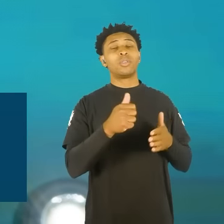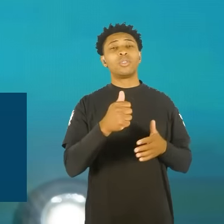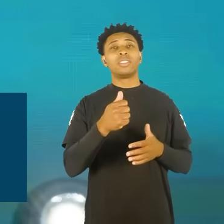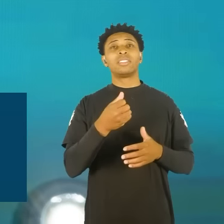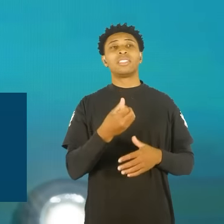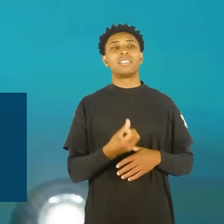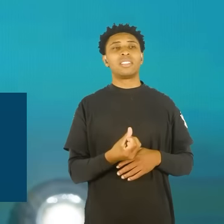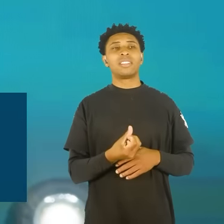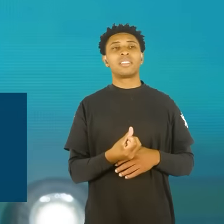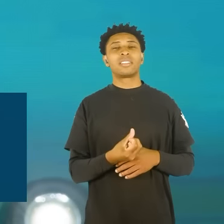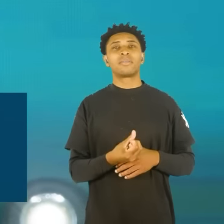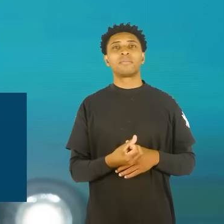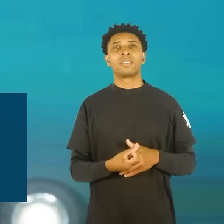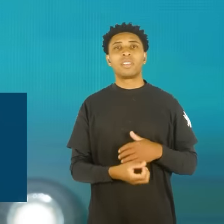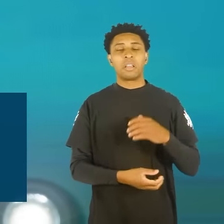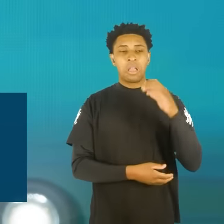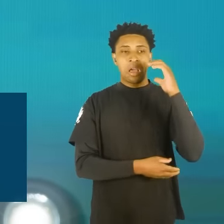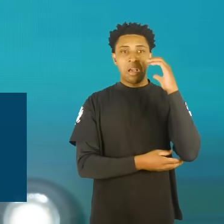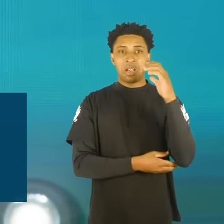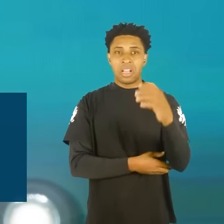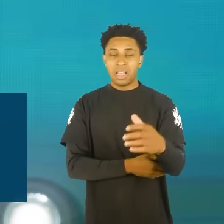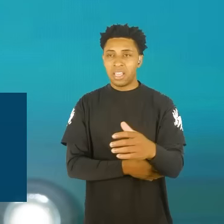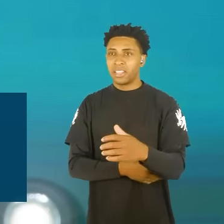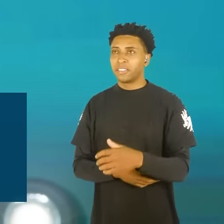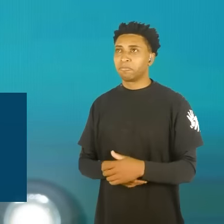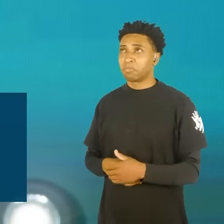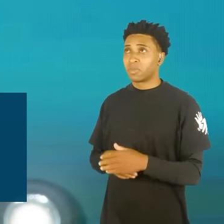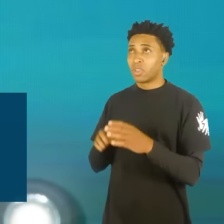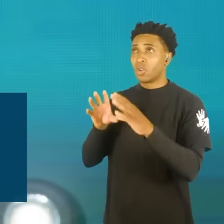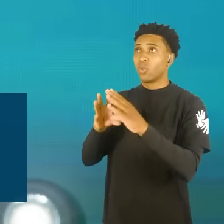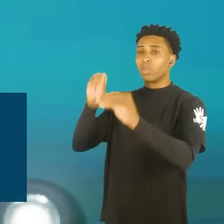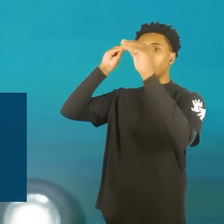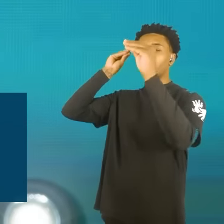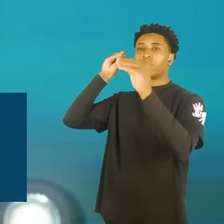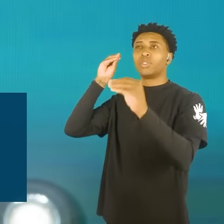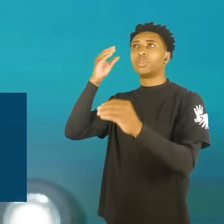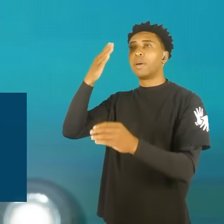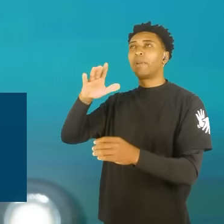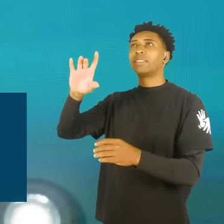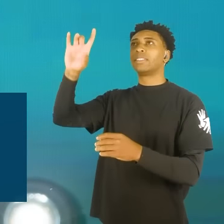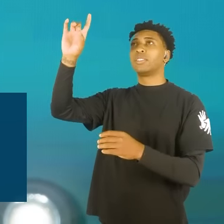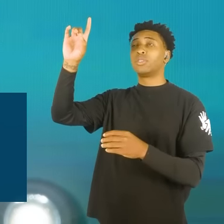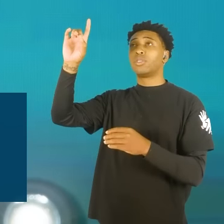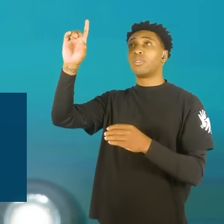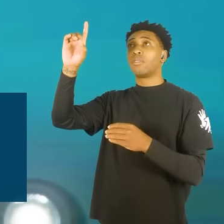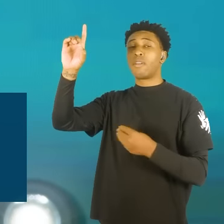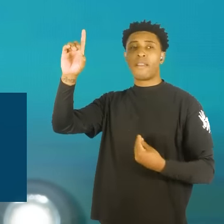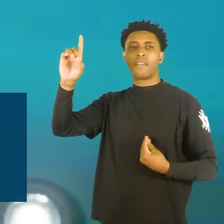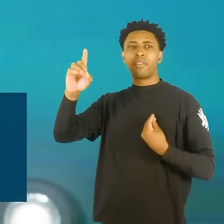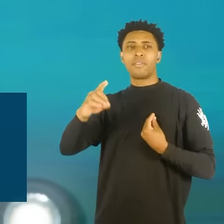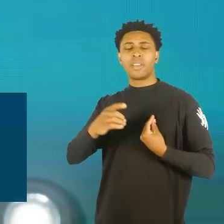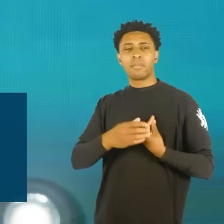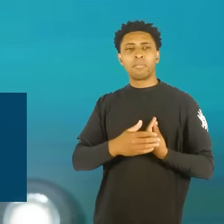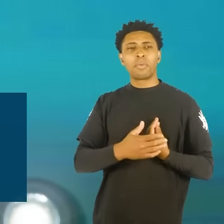Então, Caim retirou-se da presença do Senhor e foi viver na terra de